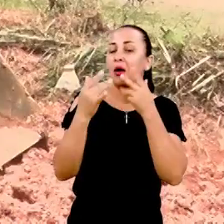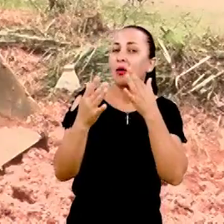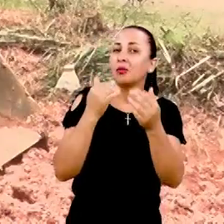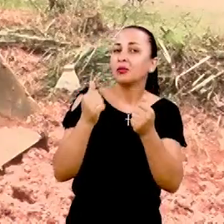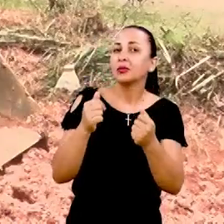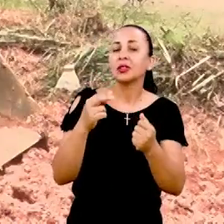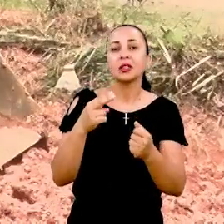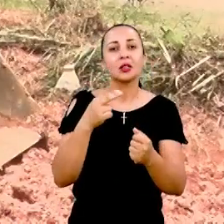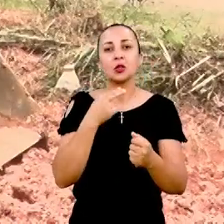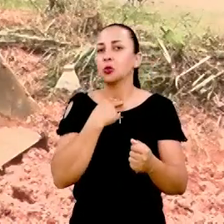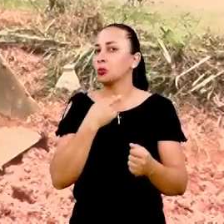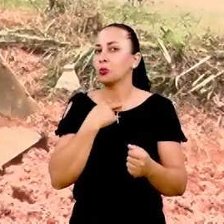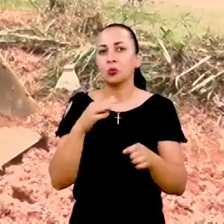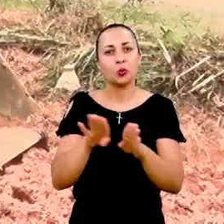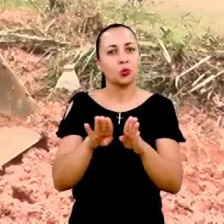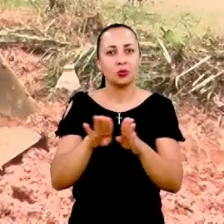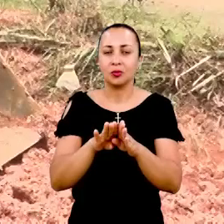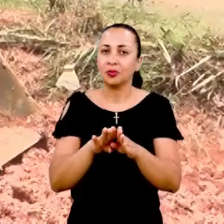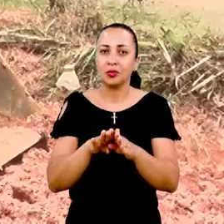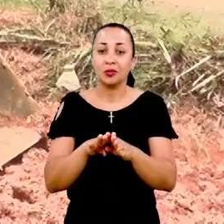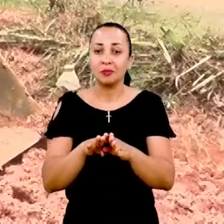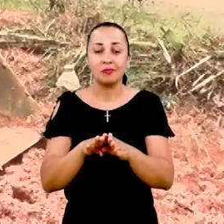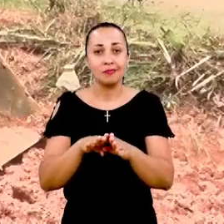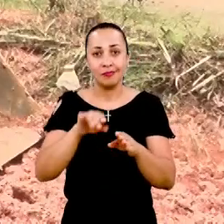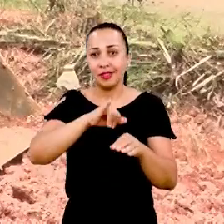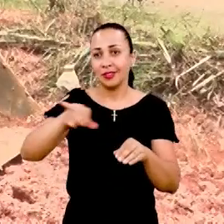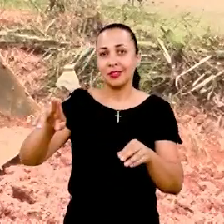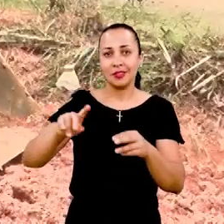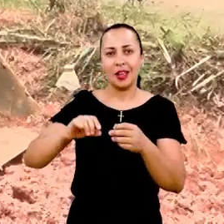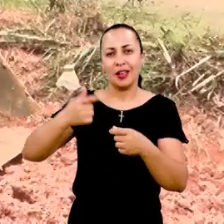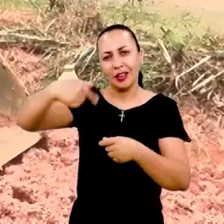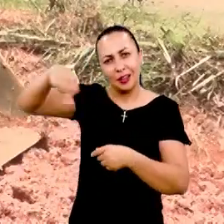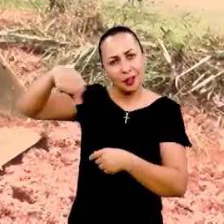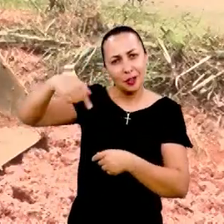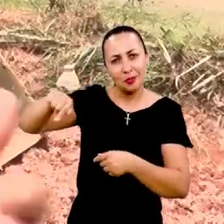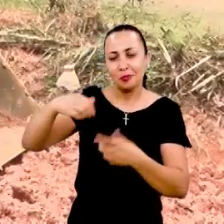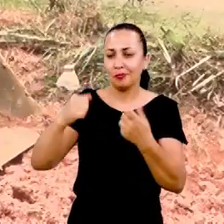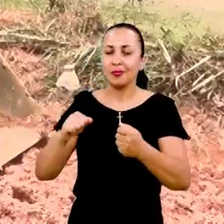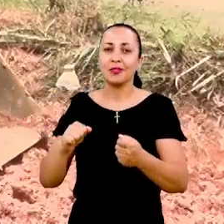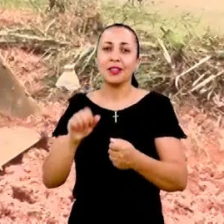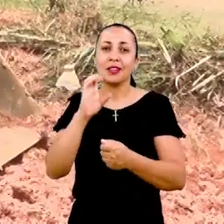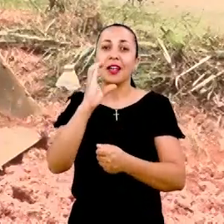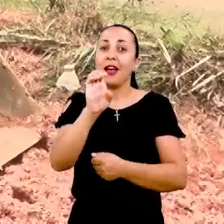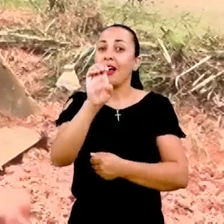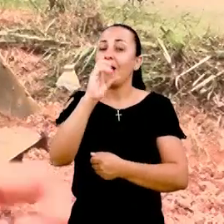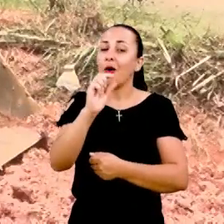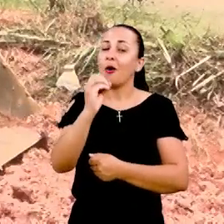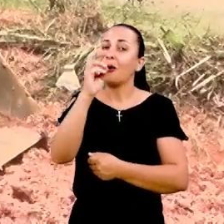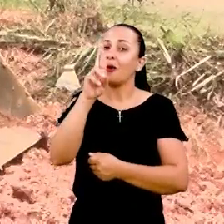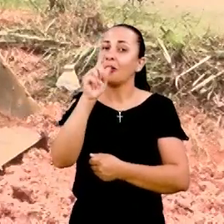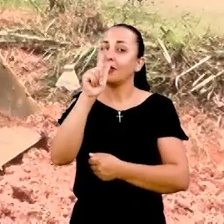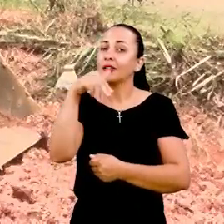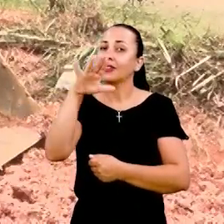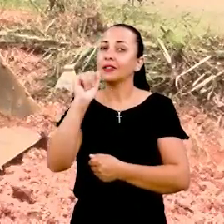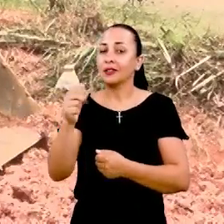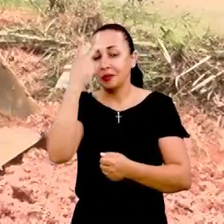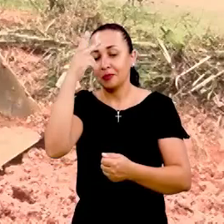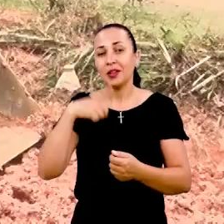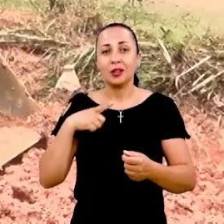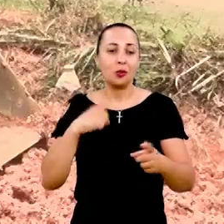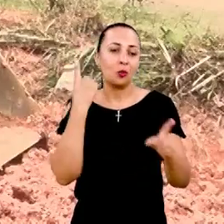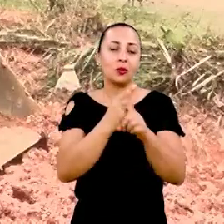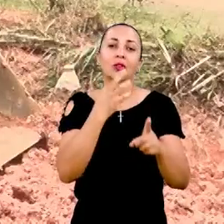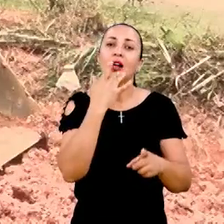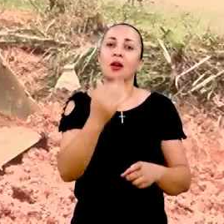também não pode não ser orgânico, senão mata a bioenzima. Então, incorporar esse pigmento para que a gente chegue aí